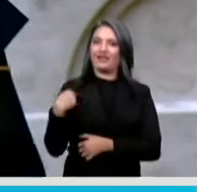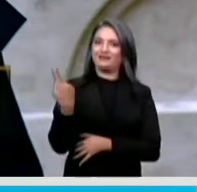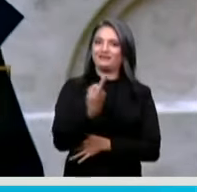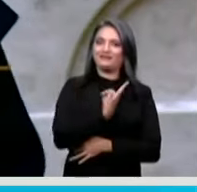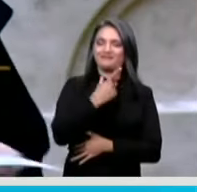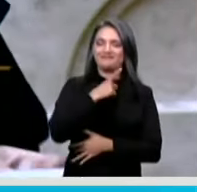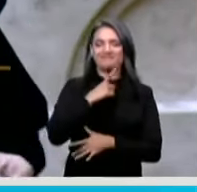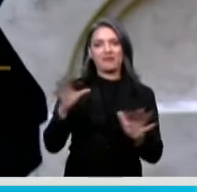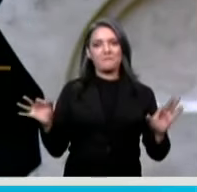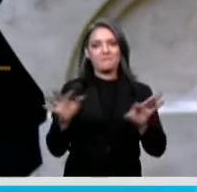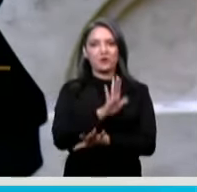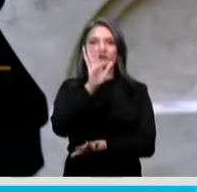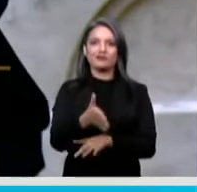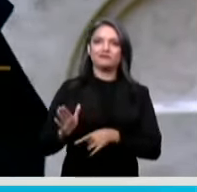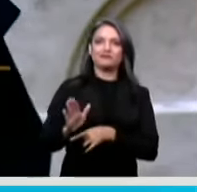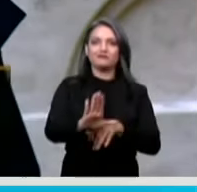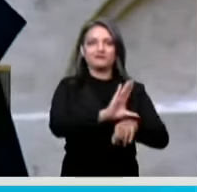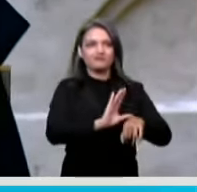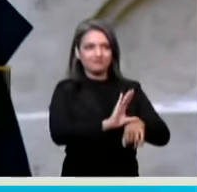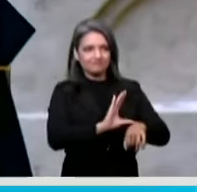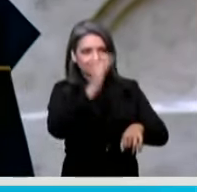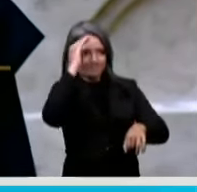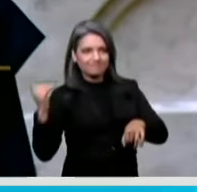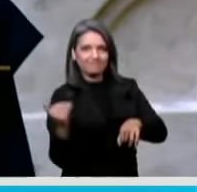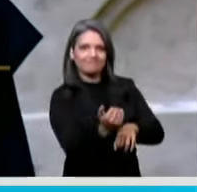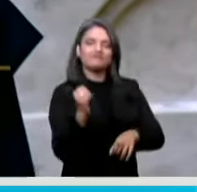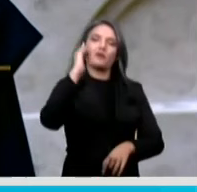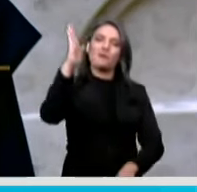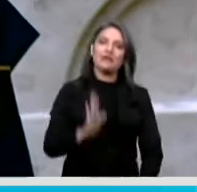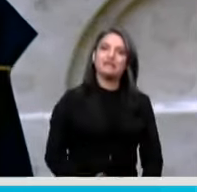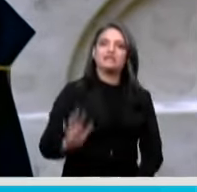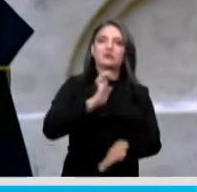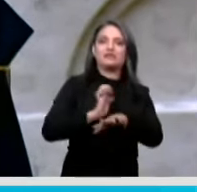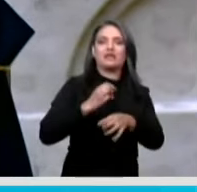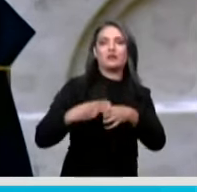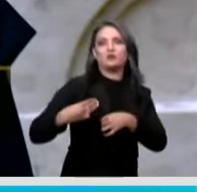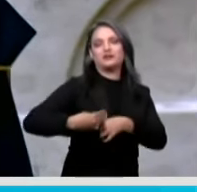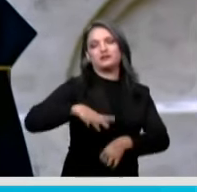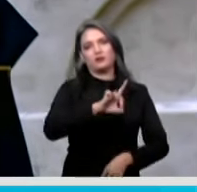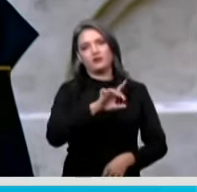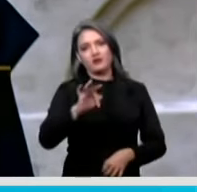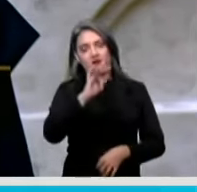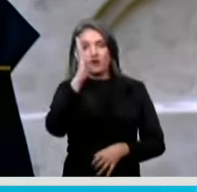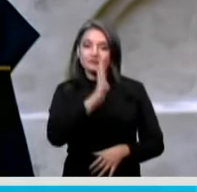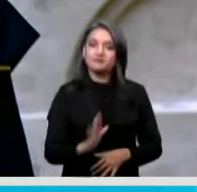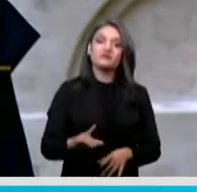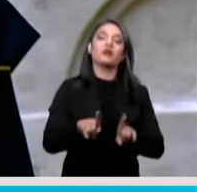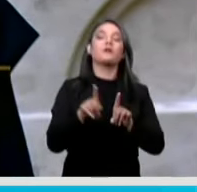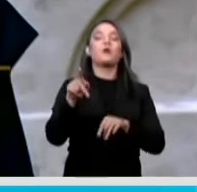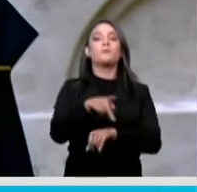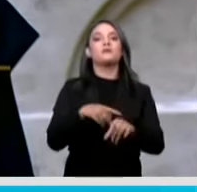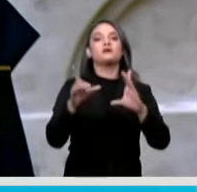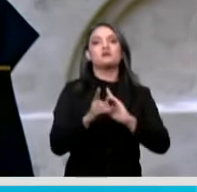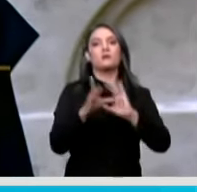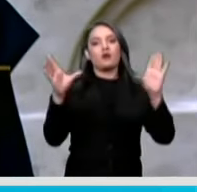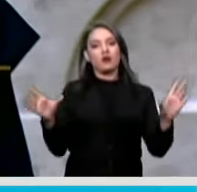Não tenho não não sou favorável à existência de uma Justiça do Trabalho principalmente diante de números como esse que eu disse aqui uma justiça que entrega eh um